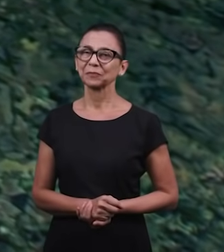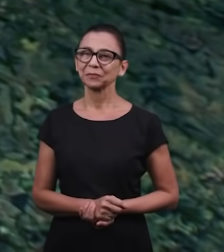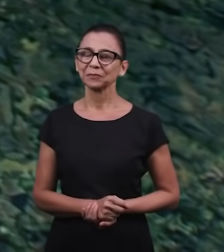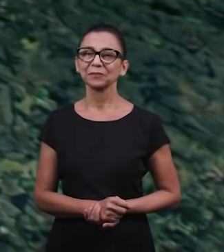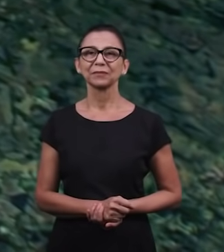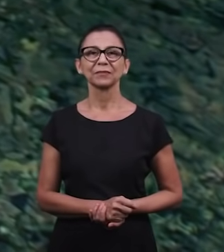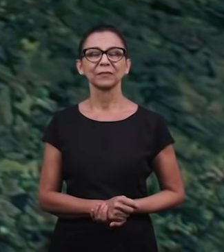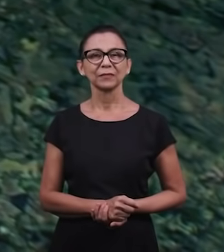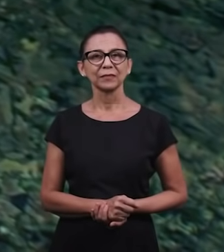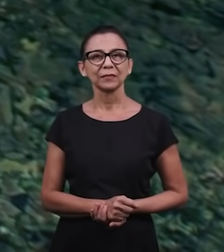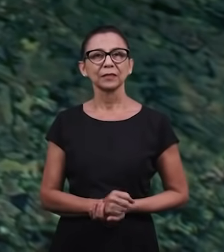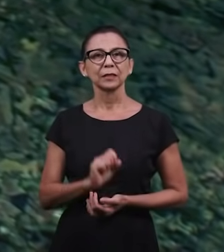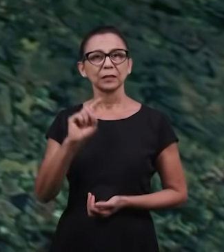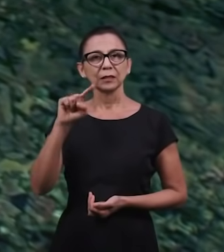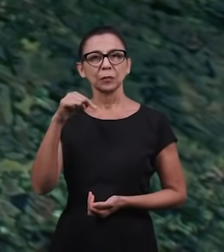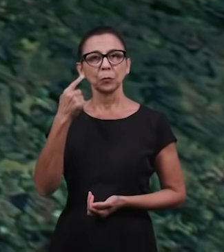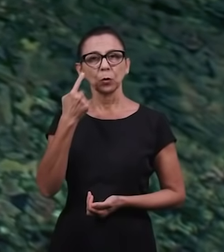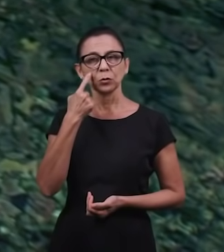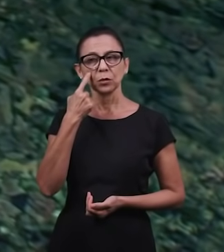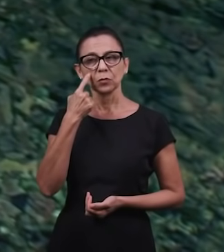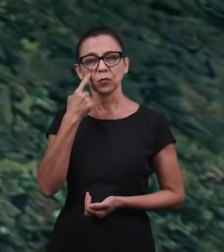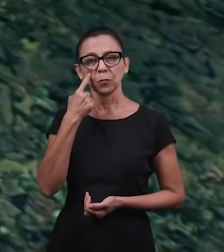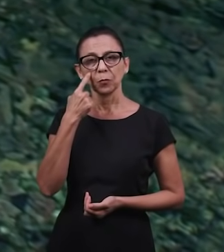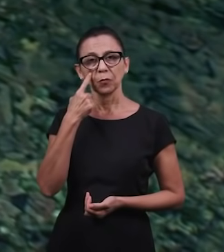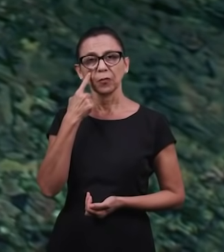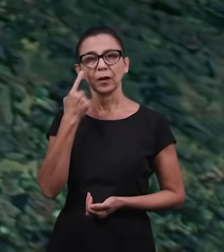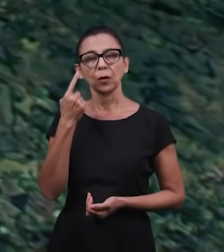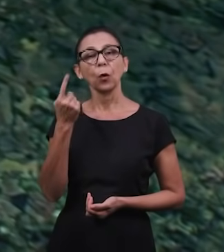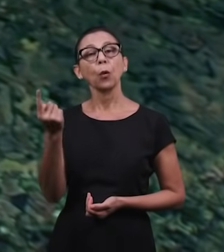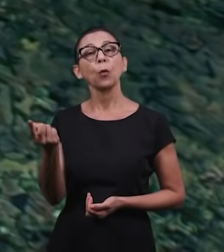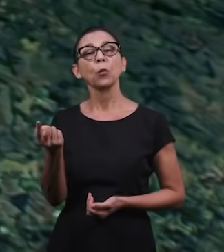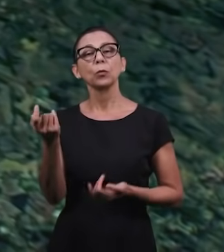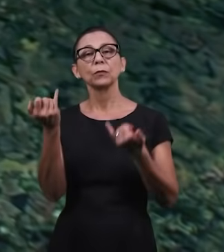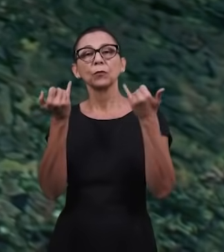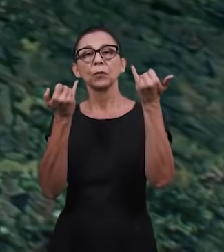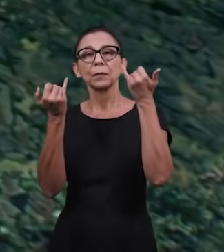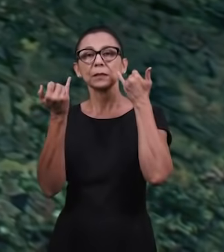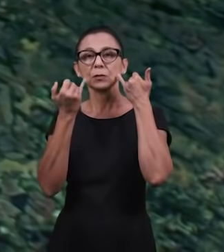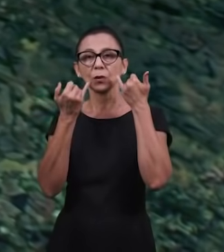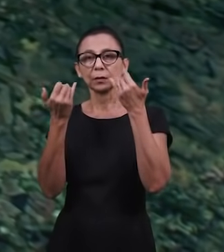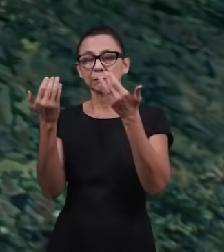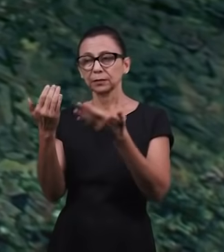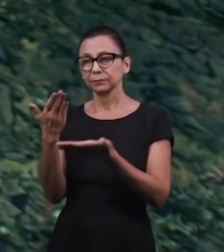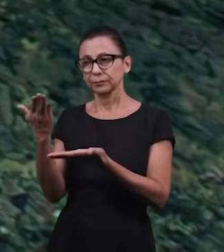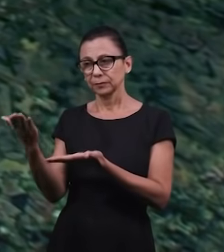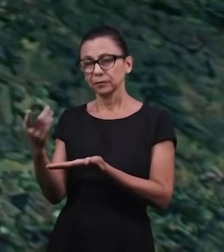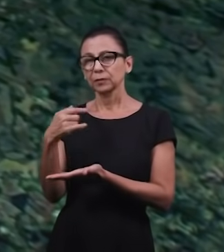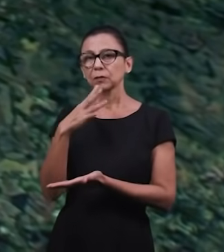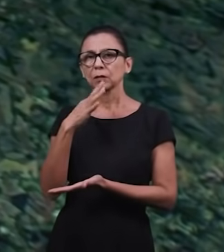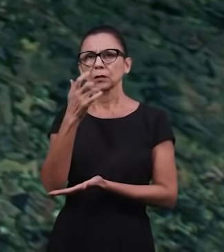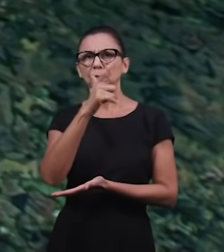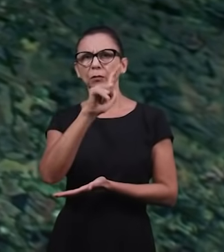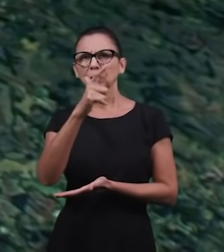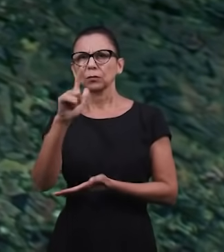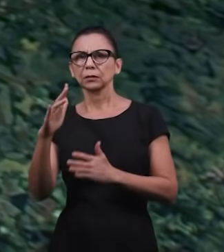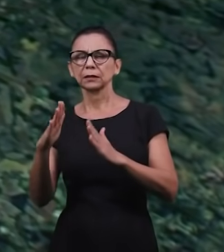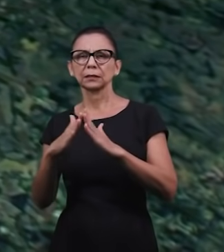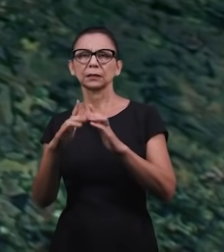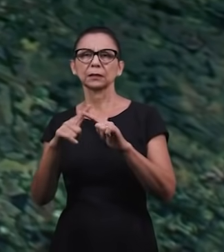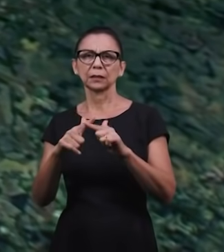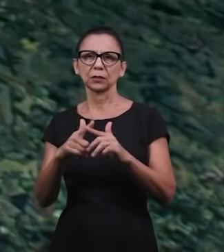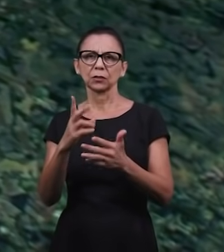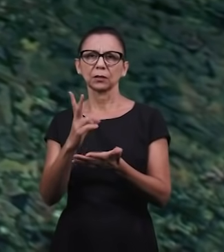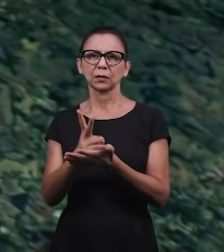em testemunhos posteriores, nós iremos dar outras informações sobre Apucarana também. E os irmãos conhecerão outras